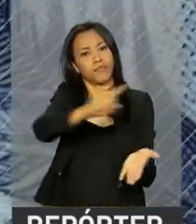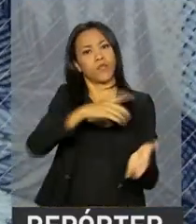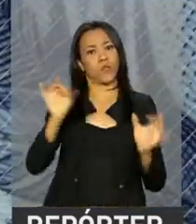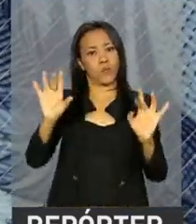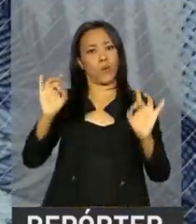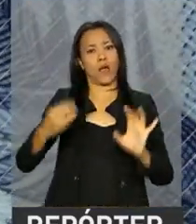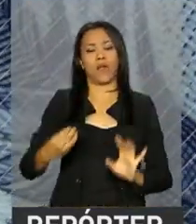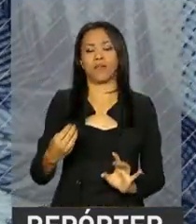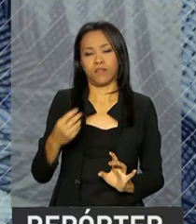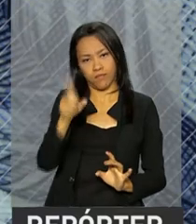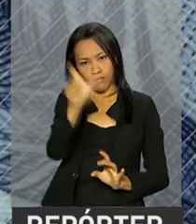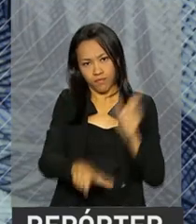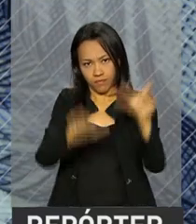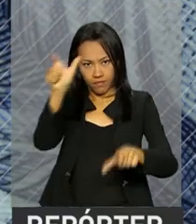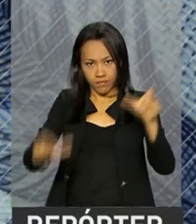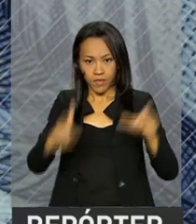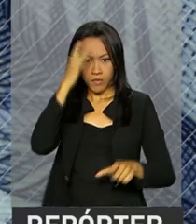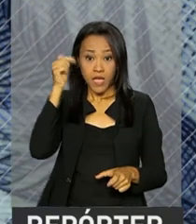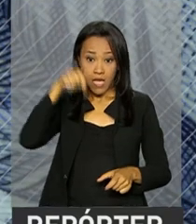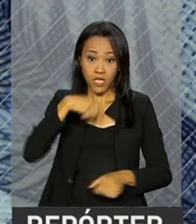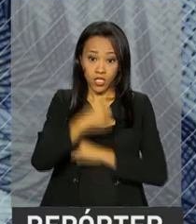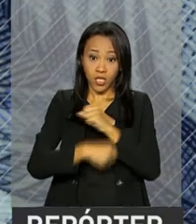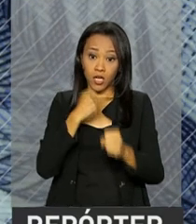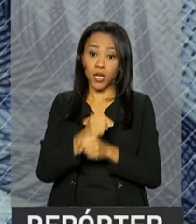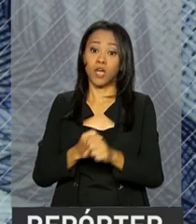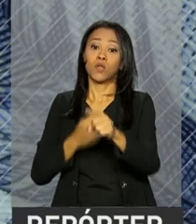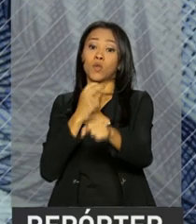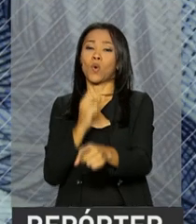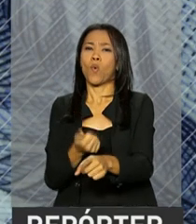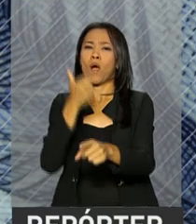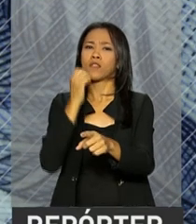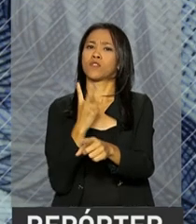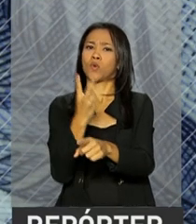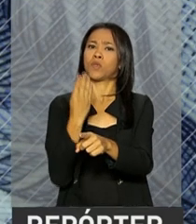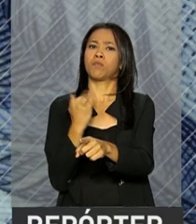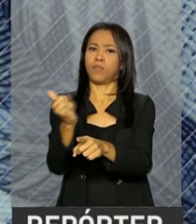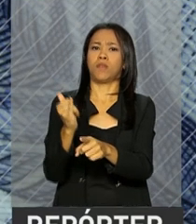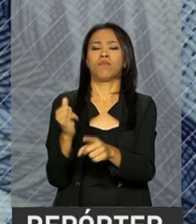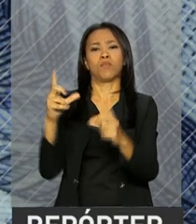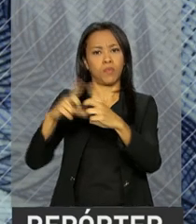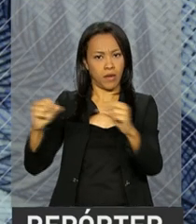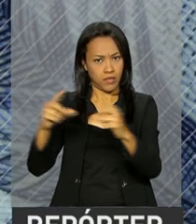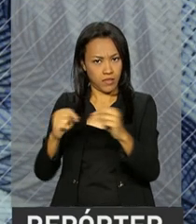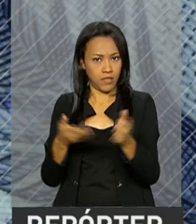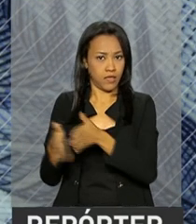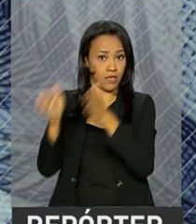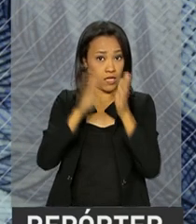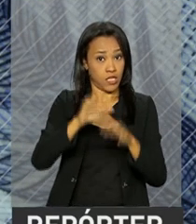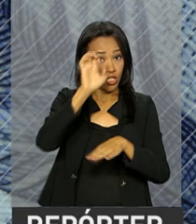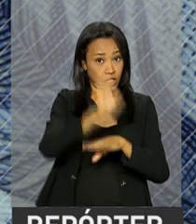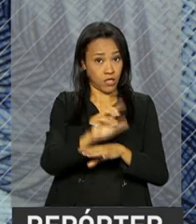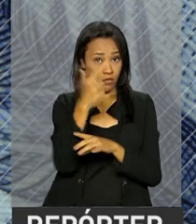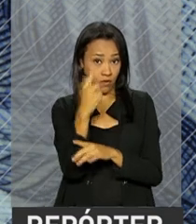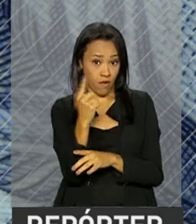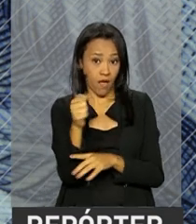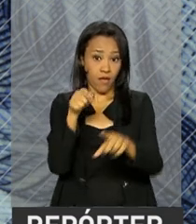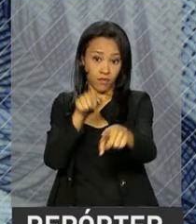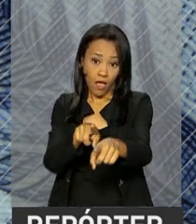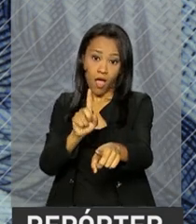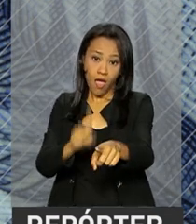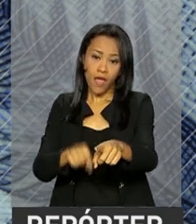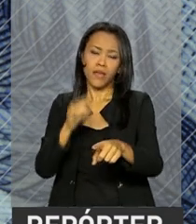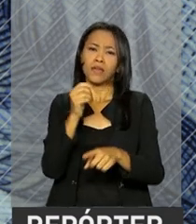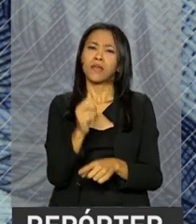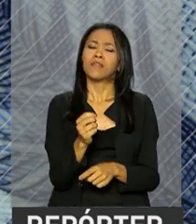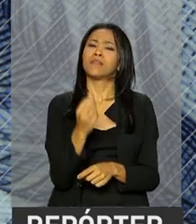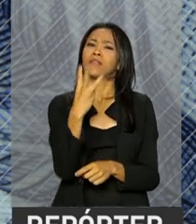este ano são quase R bilhões deais disponíveis para o Distrito Federal já para o Estado de Goiás são cerca de R